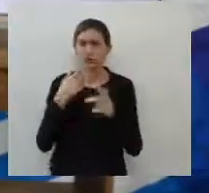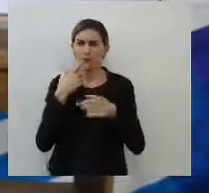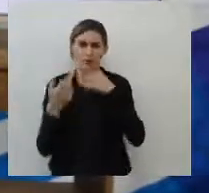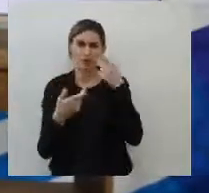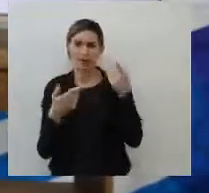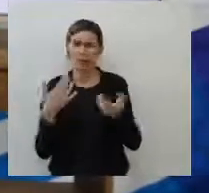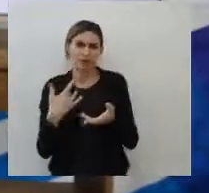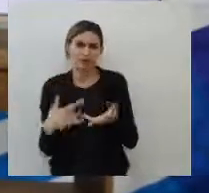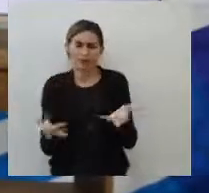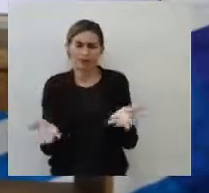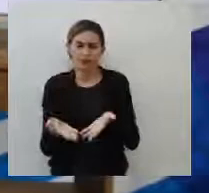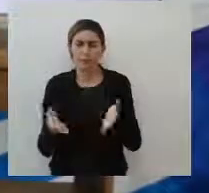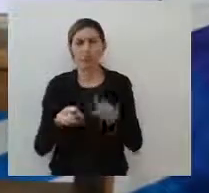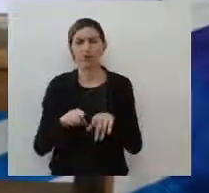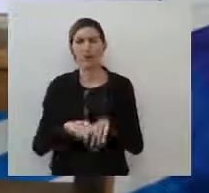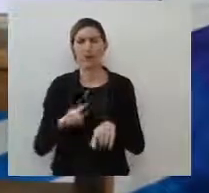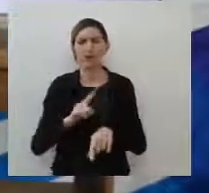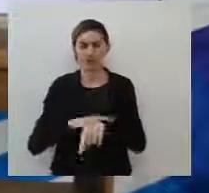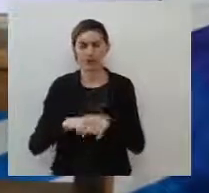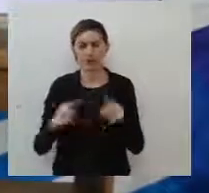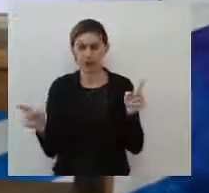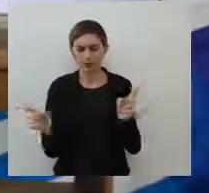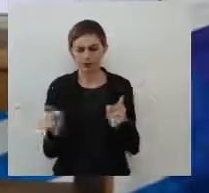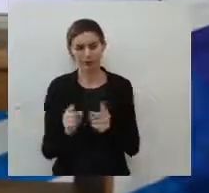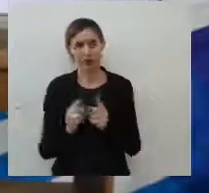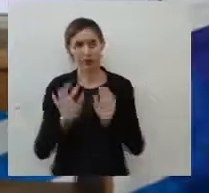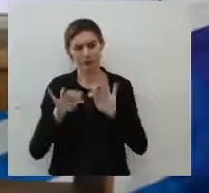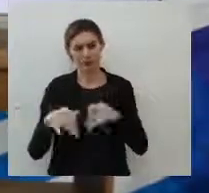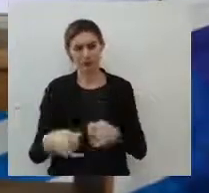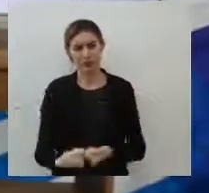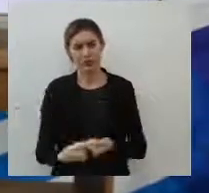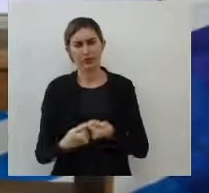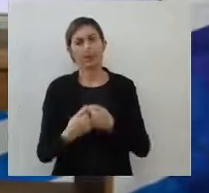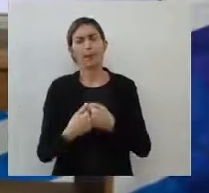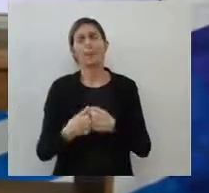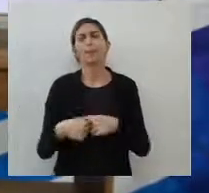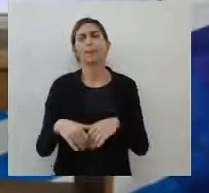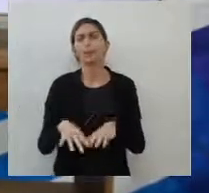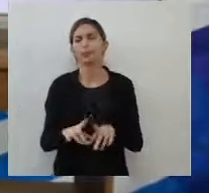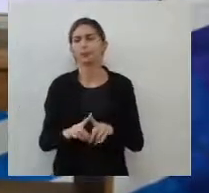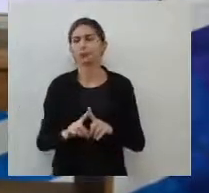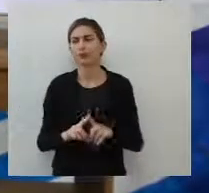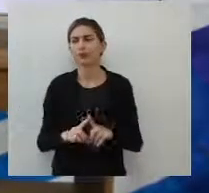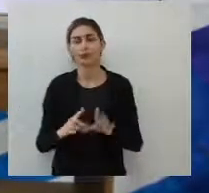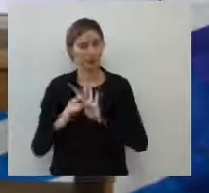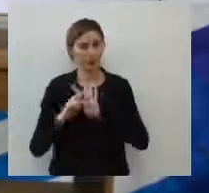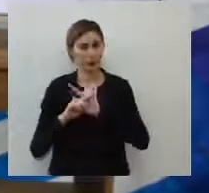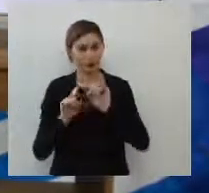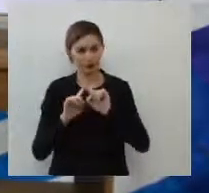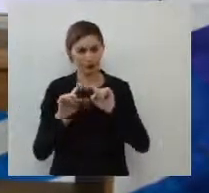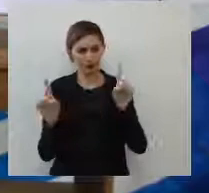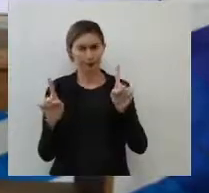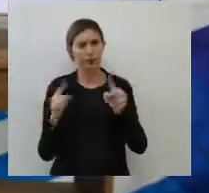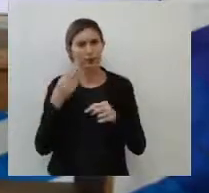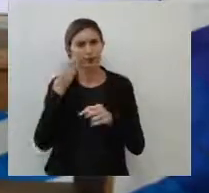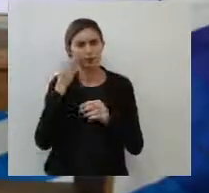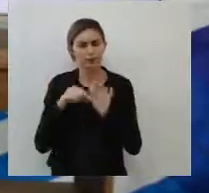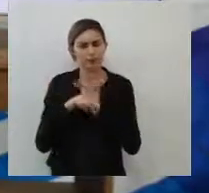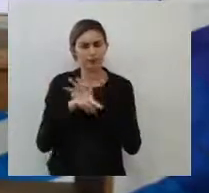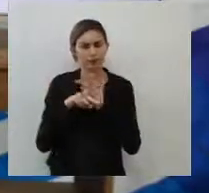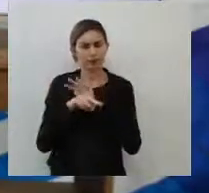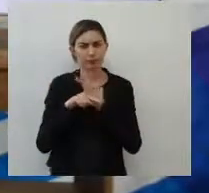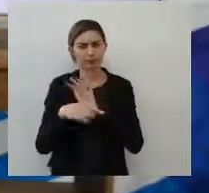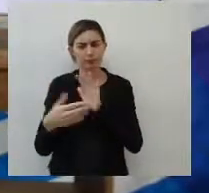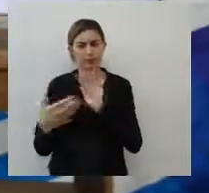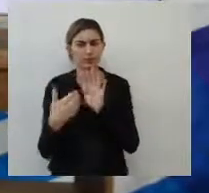delas, infelizmente, porque nosso tempo está se aproximando do final, tá? Mas dá uma pesquisada